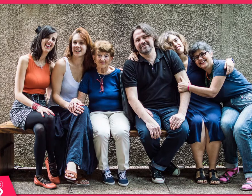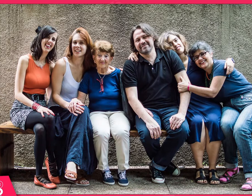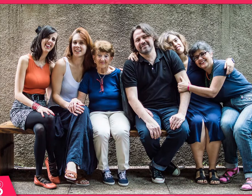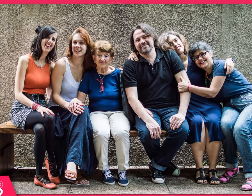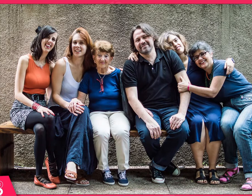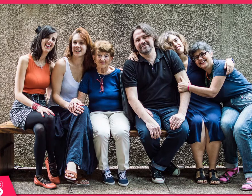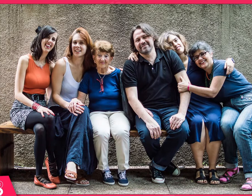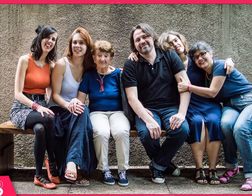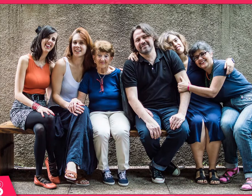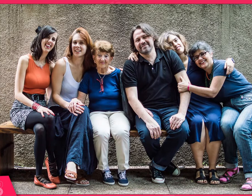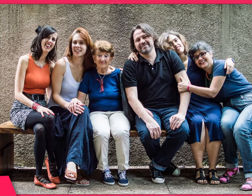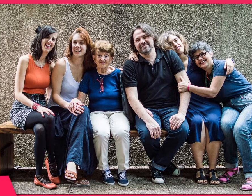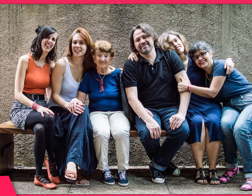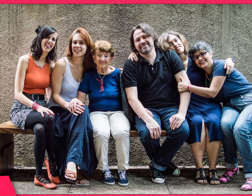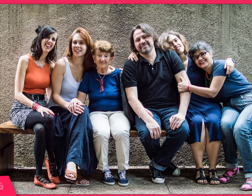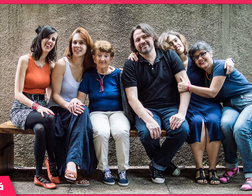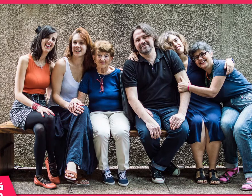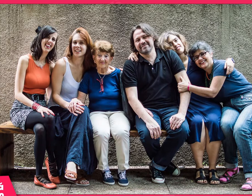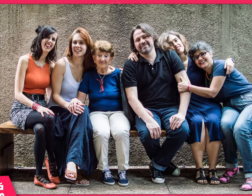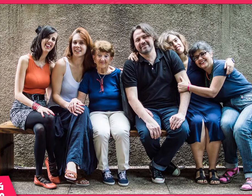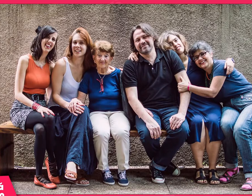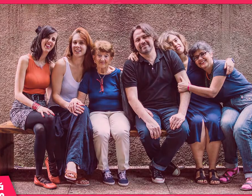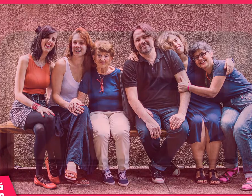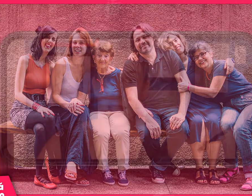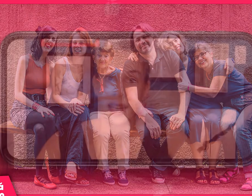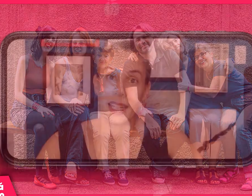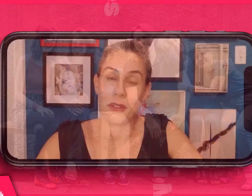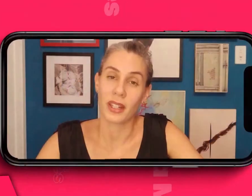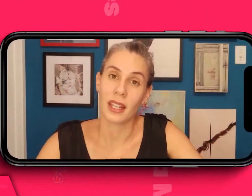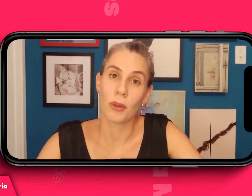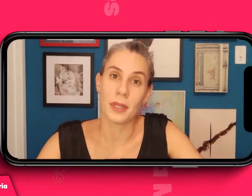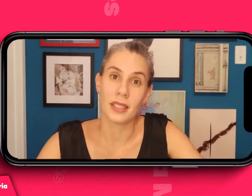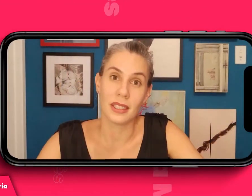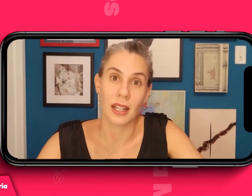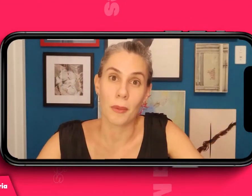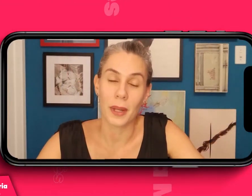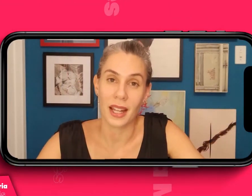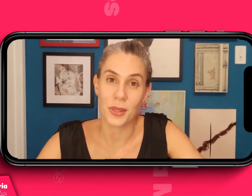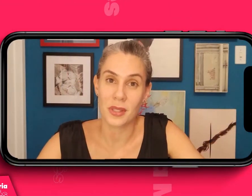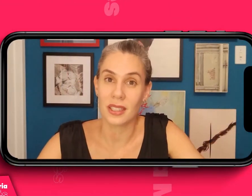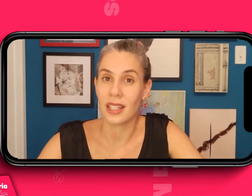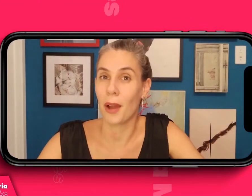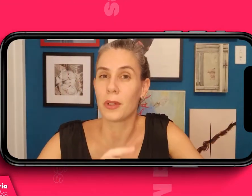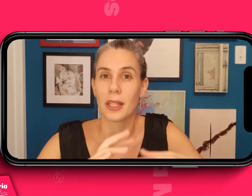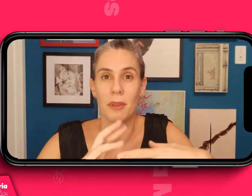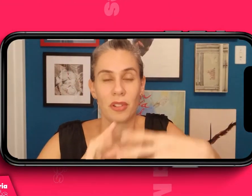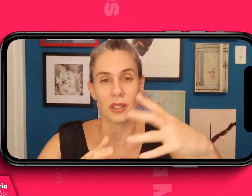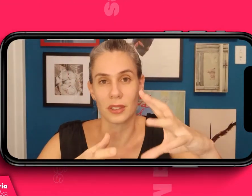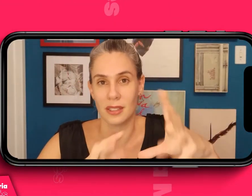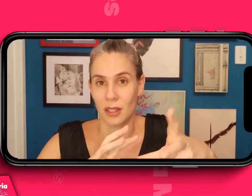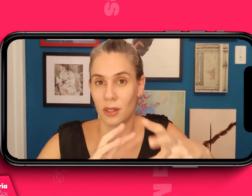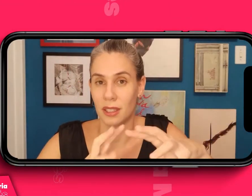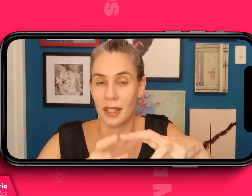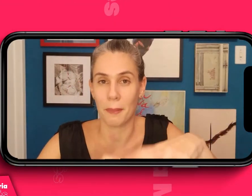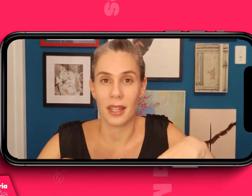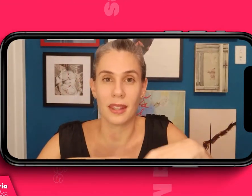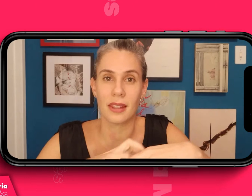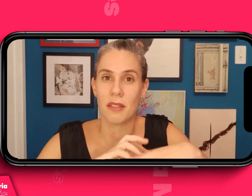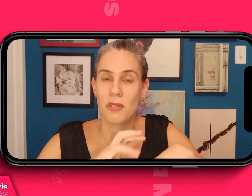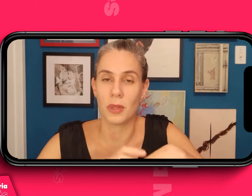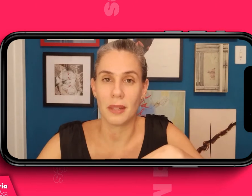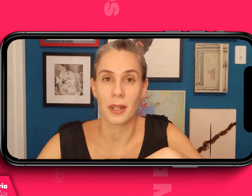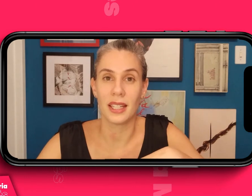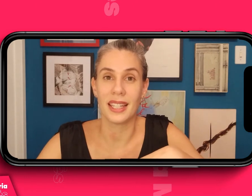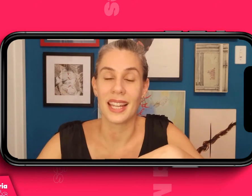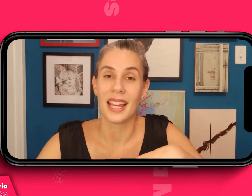quem está trabalhando, mas também na sua programação. E aí fiquei incumbida de acompanhar a Suzana, algo que também foi acontecendo